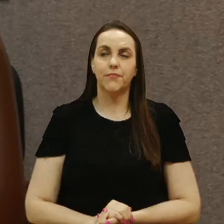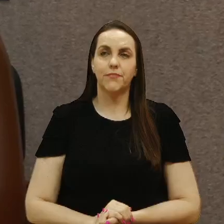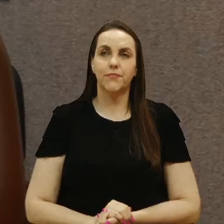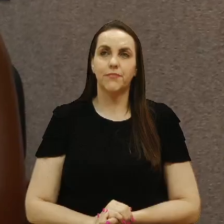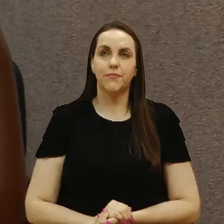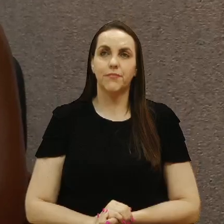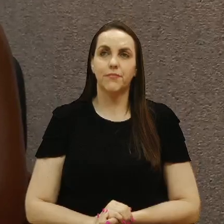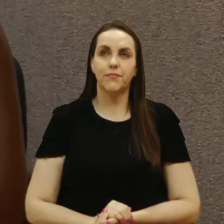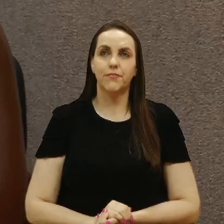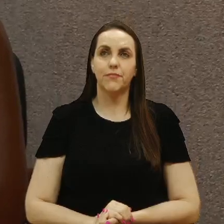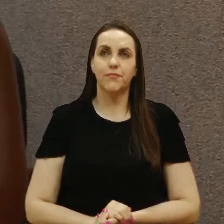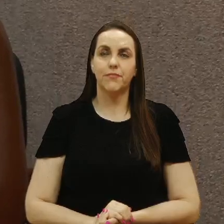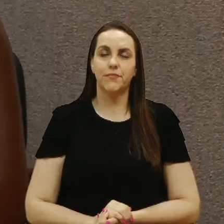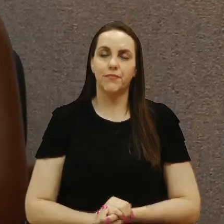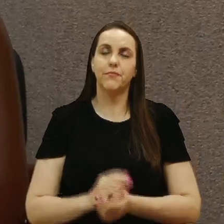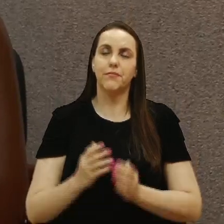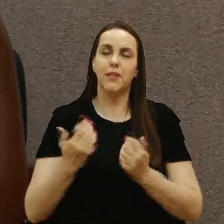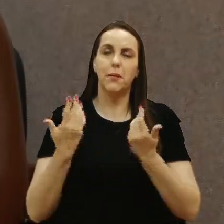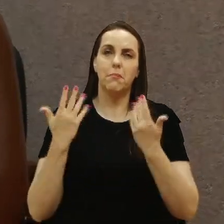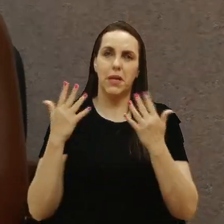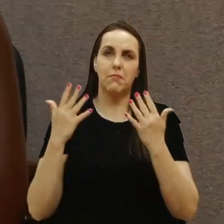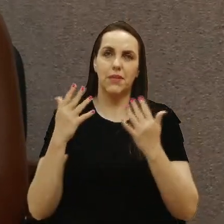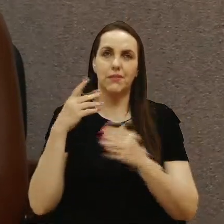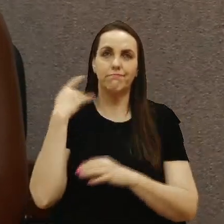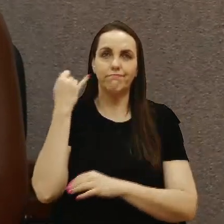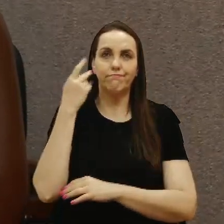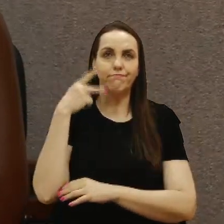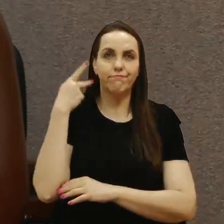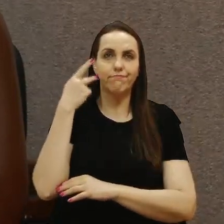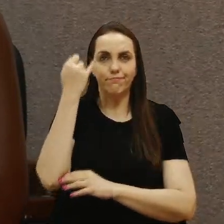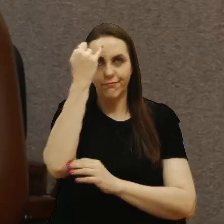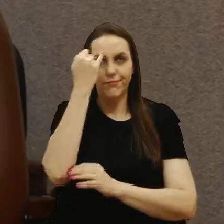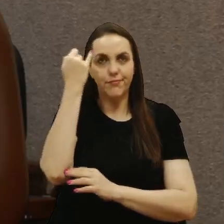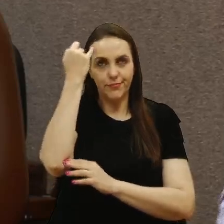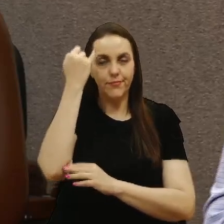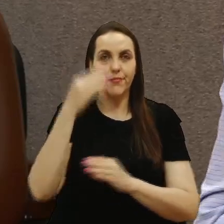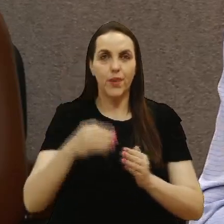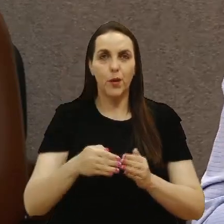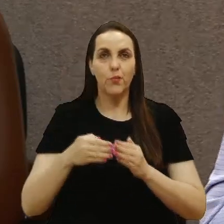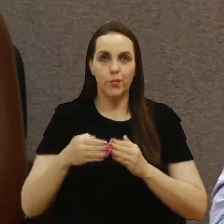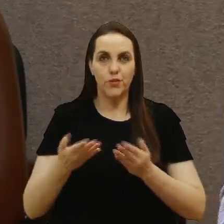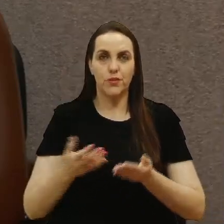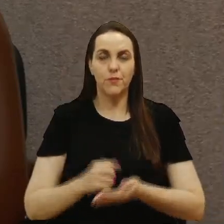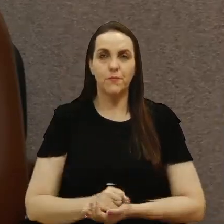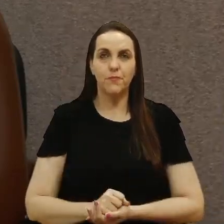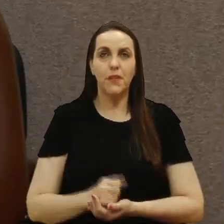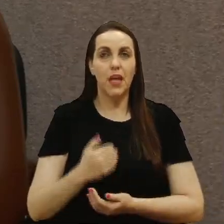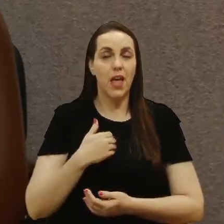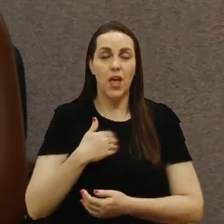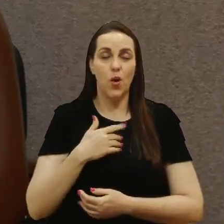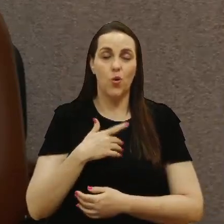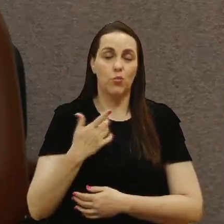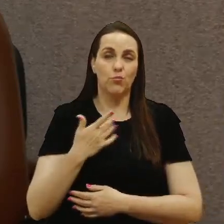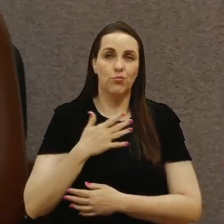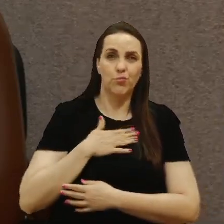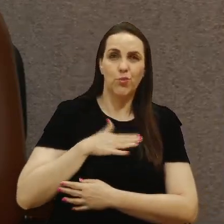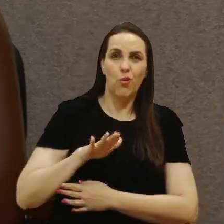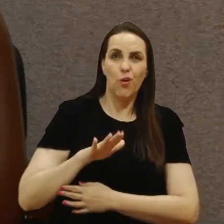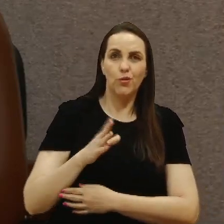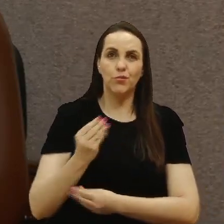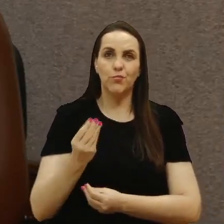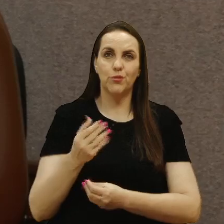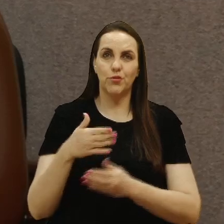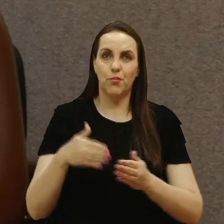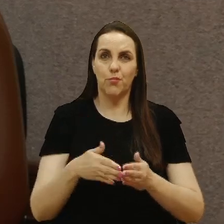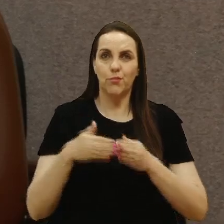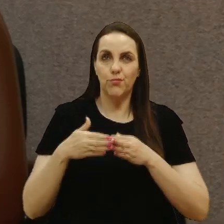primeiro parabenizar o vereador Zé D'Ambrosio por essa moção. Sabe que eu não sou muito fã de moção, Zé D'Ambrosio,